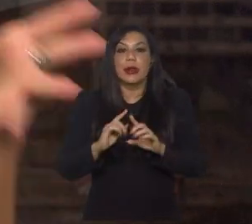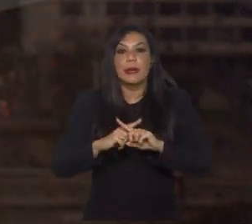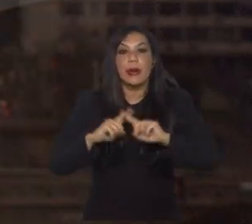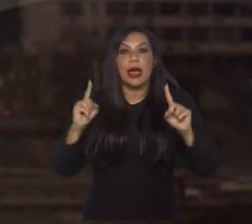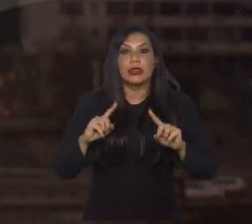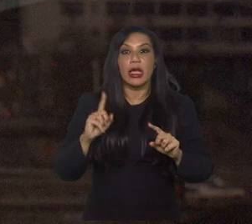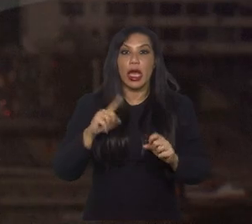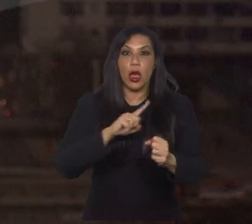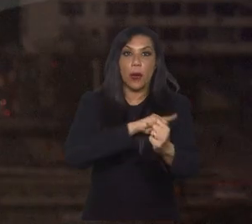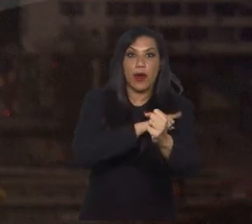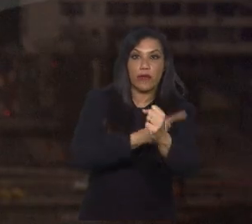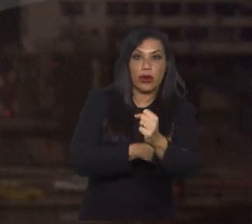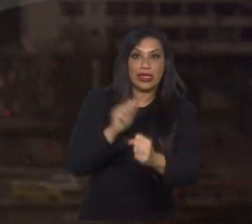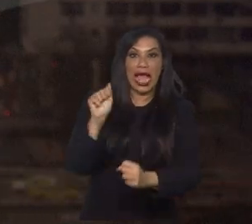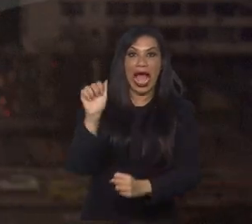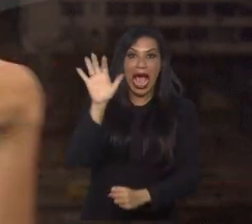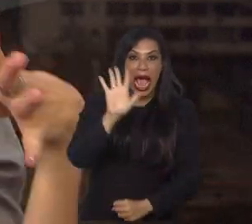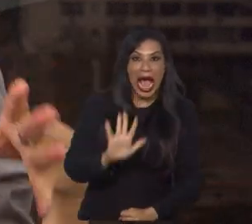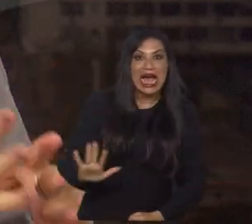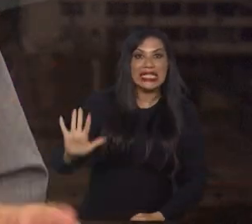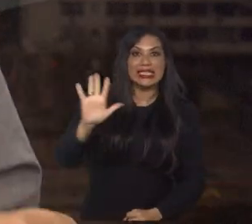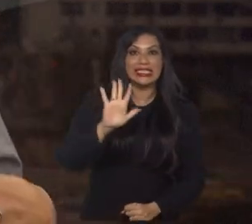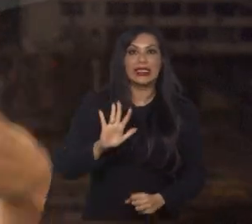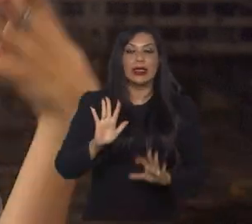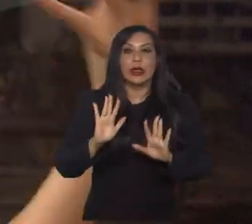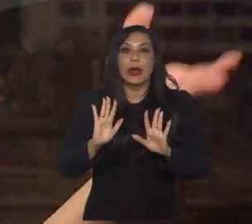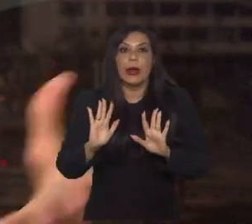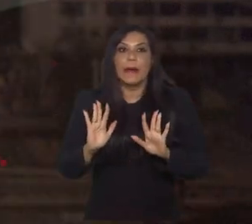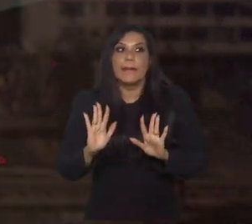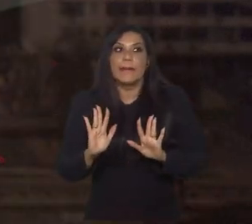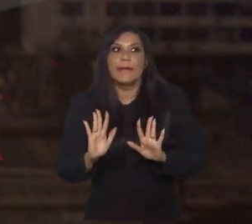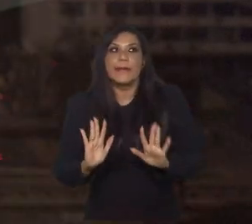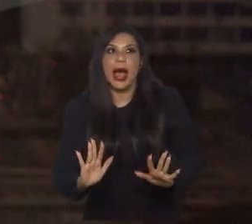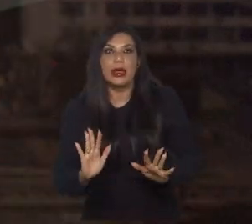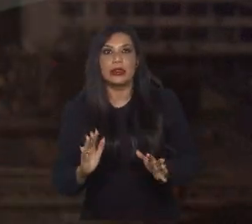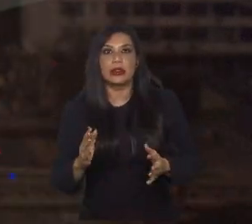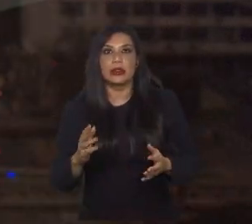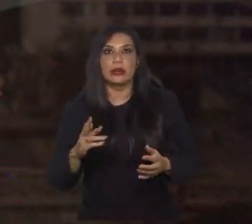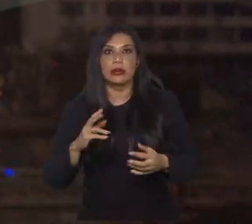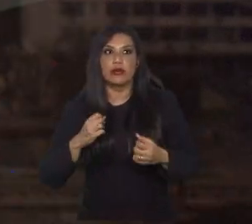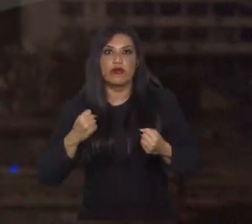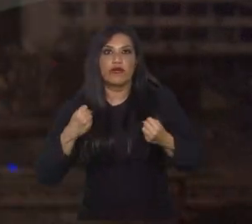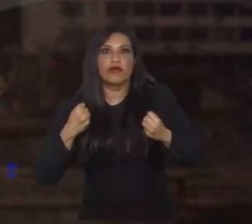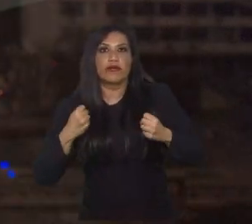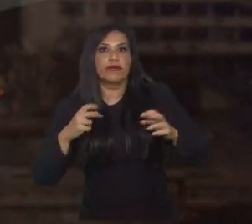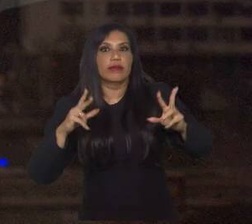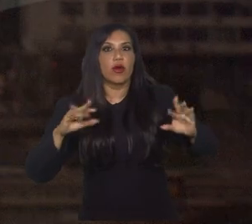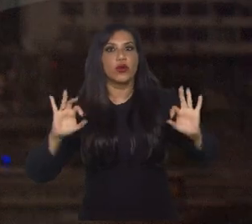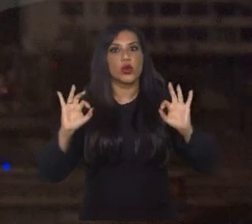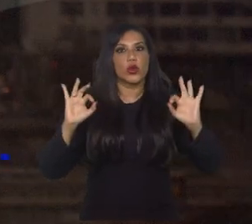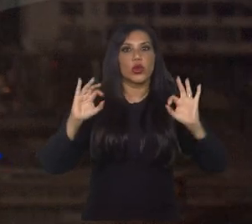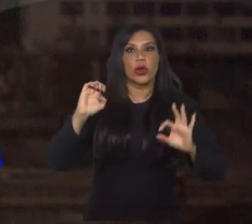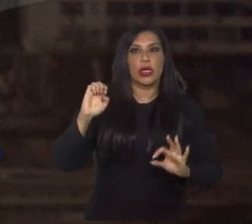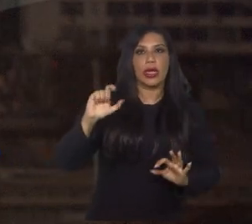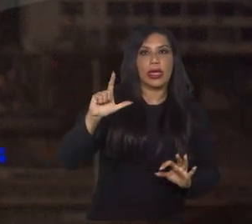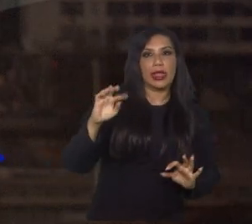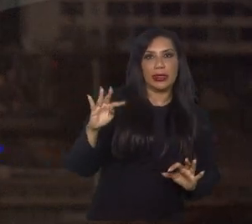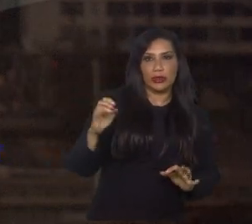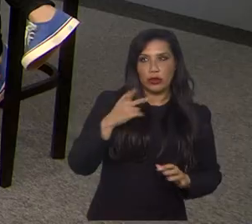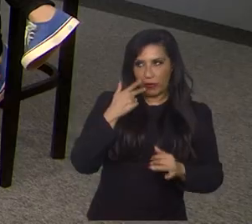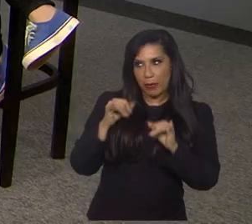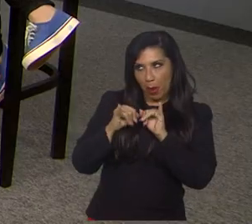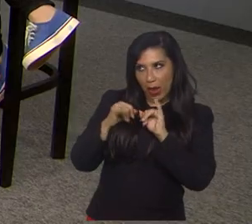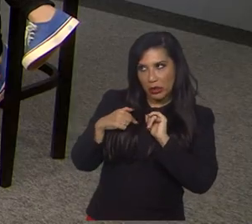é uma força da Ásia, mas não faz tanta frente às seleções da elite, vamos dizer assim. Estou falando besteira,